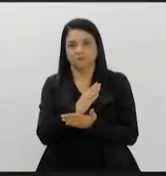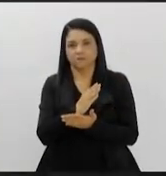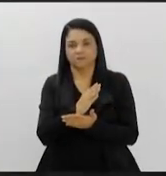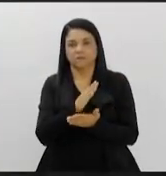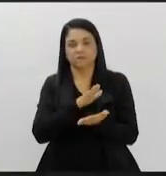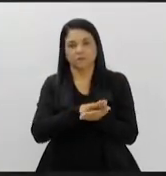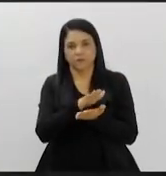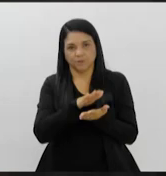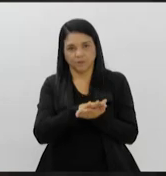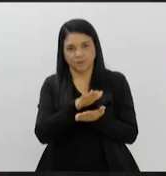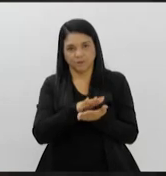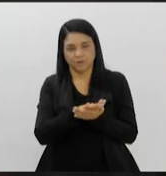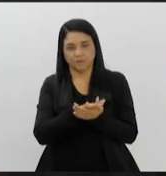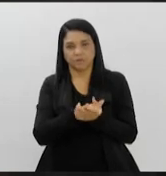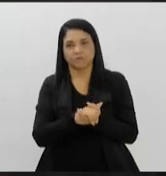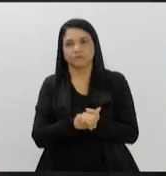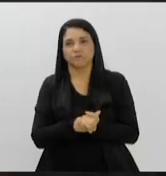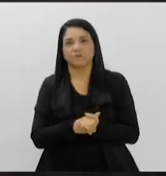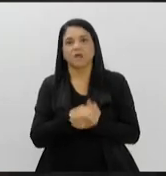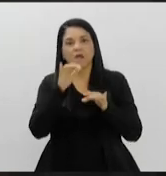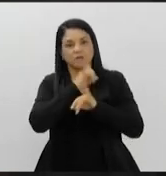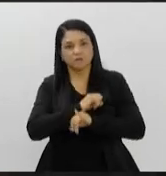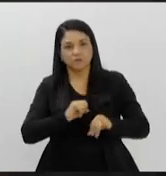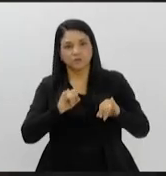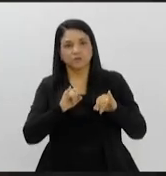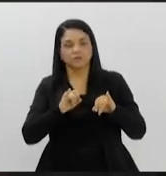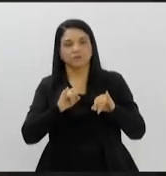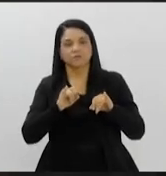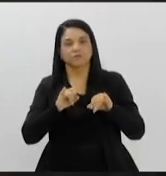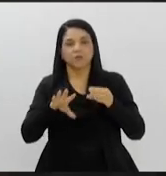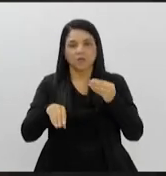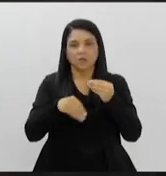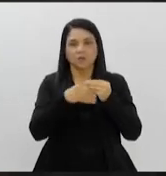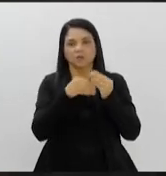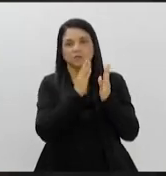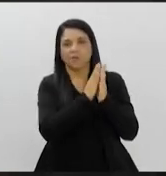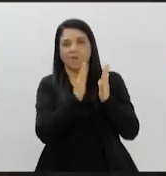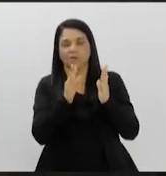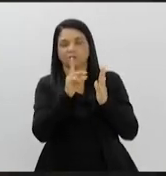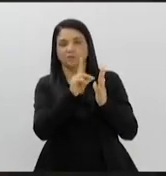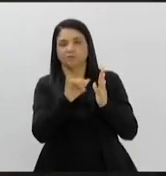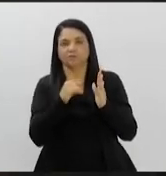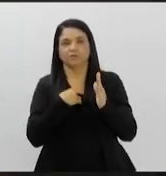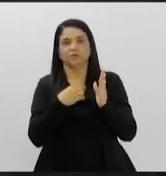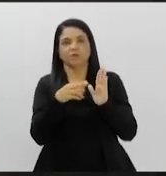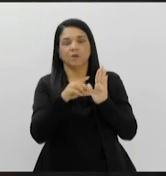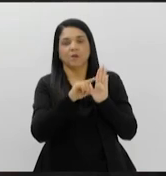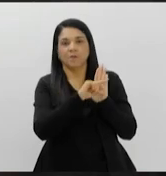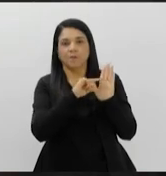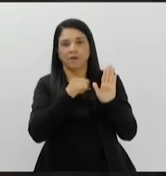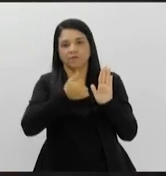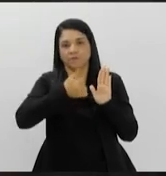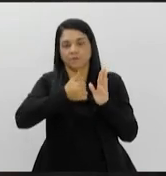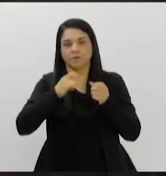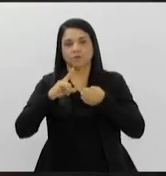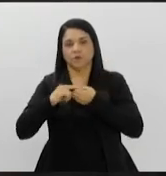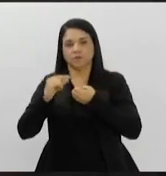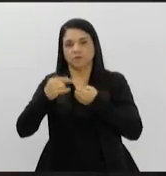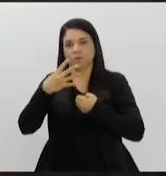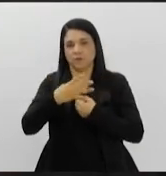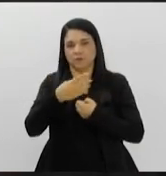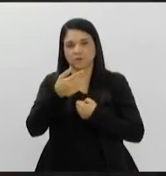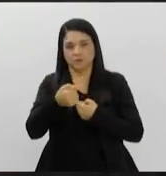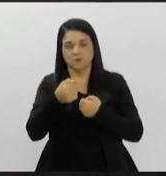a publicação. Anuncio, incluídos na ordem do dia, de acordo com o parágrafo 1º do artigo 47 do